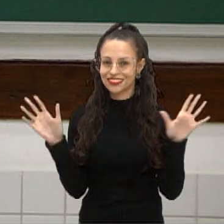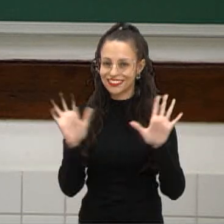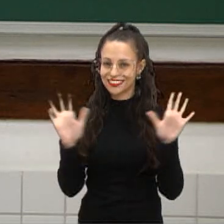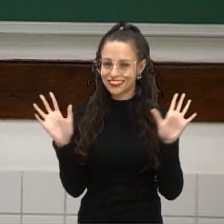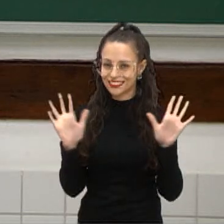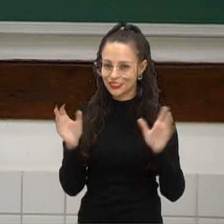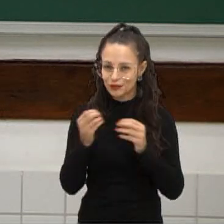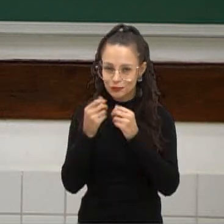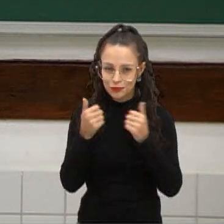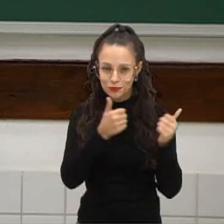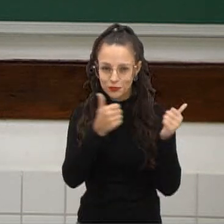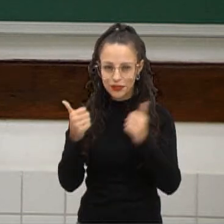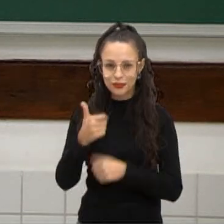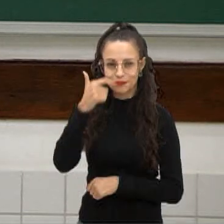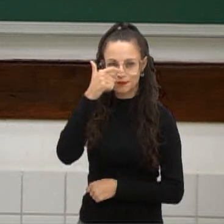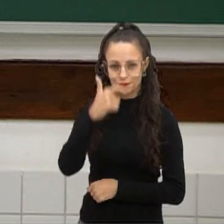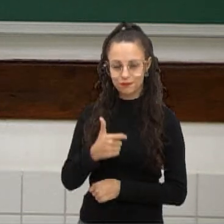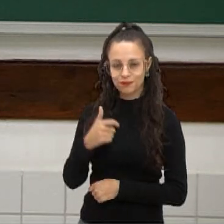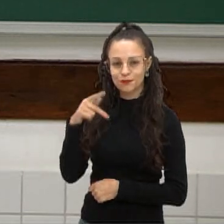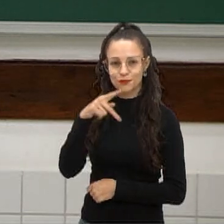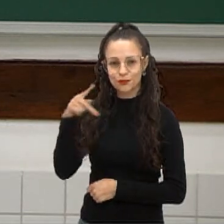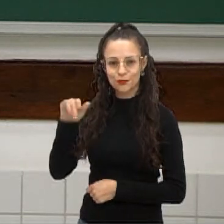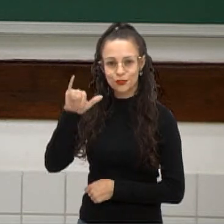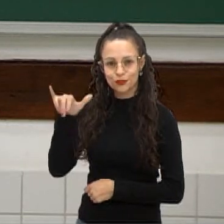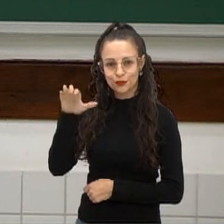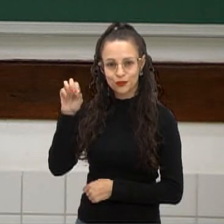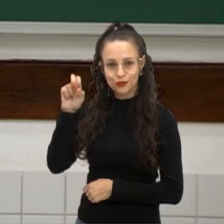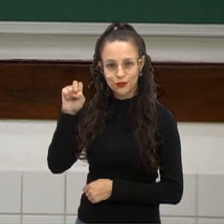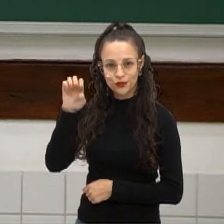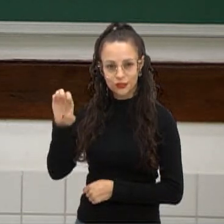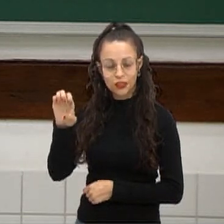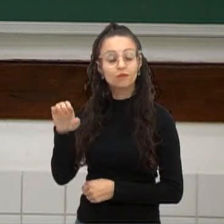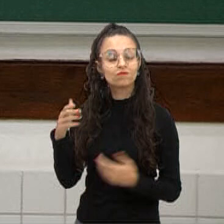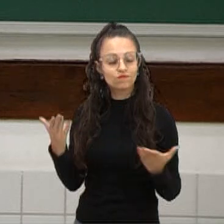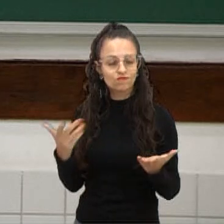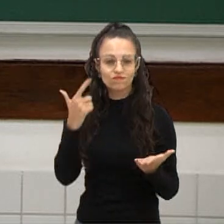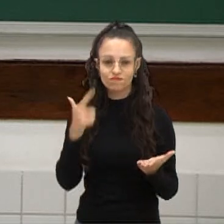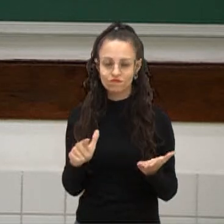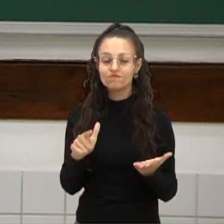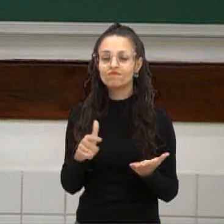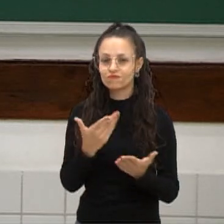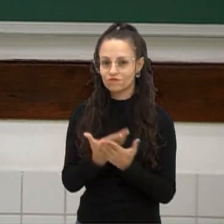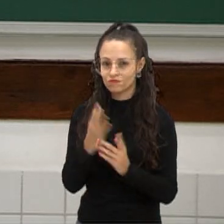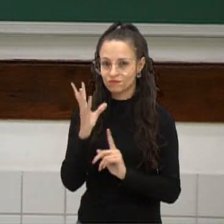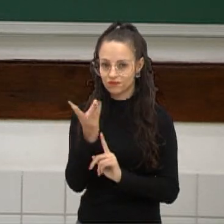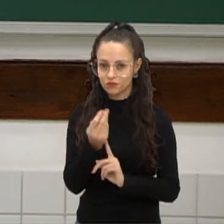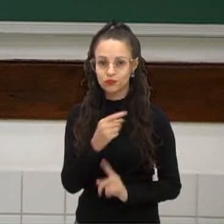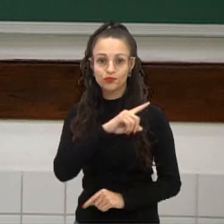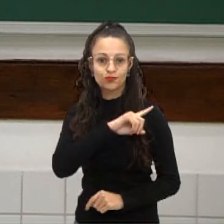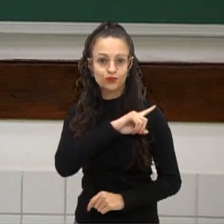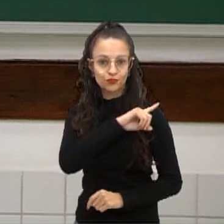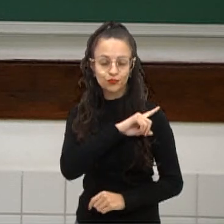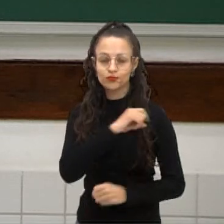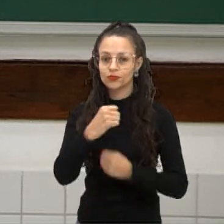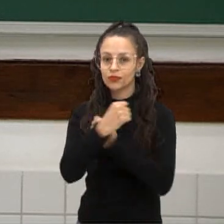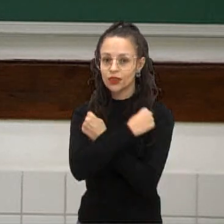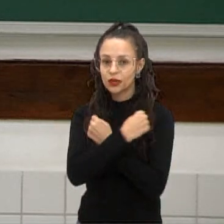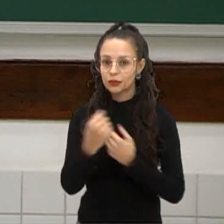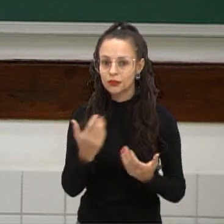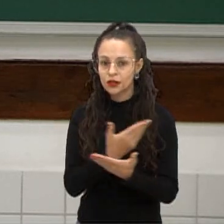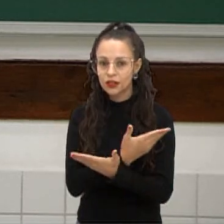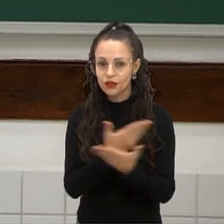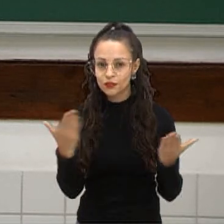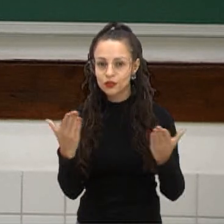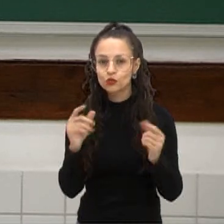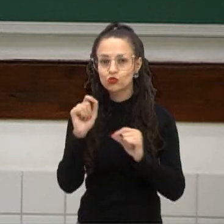Olá pessoal, tudo bom? Professor José Carlos Qualera aqui de novo com vocês, com a primeira série do ensino médio. Lembrar que primeiro tá um abraço aí pessoal, todo no Norte